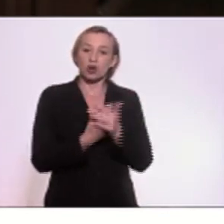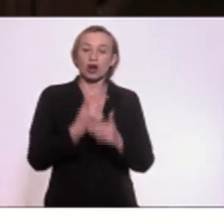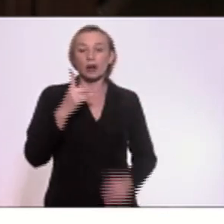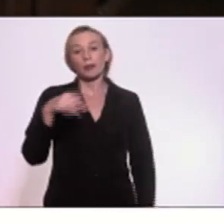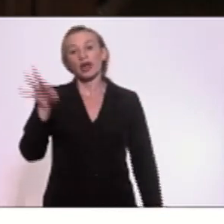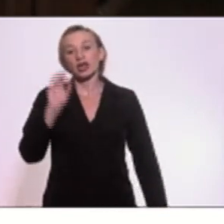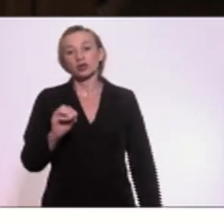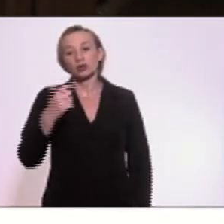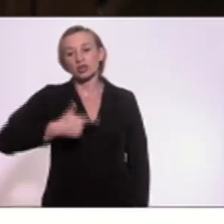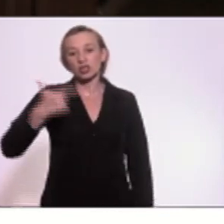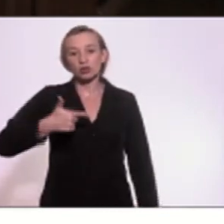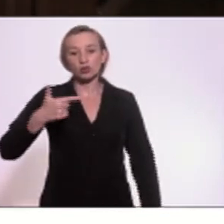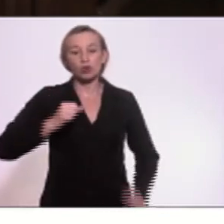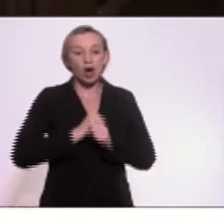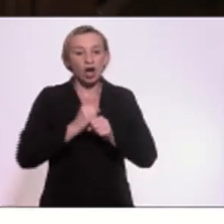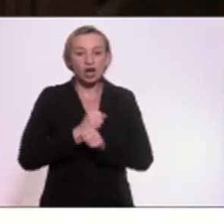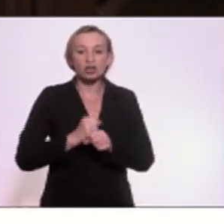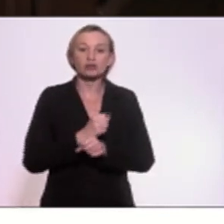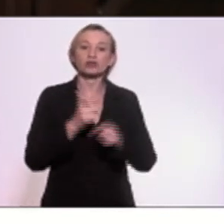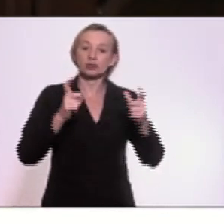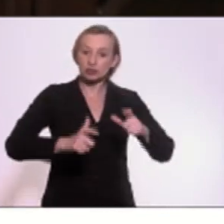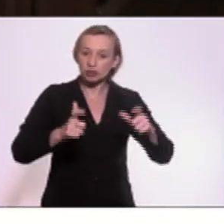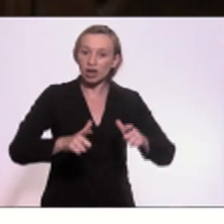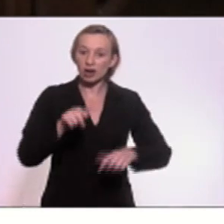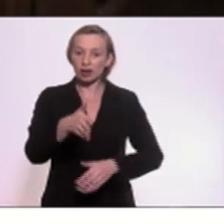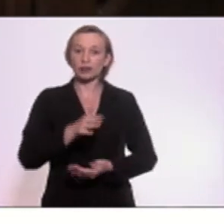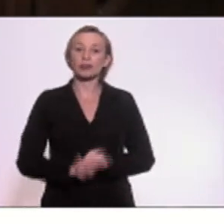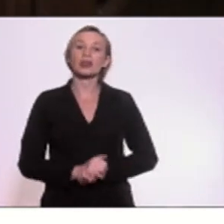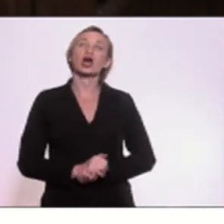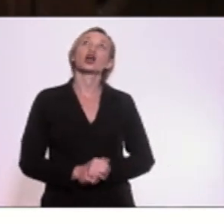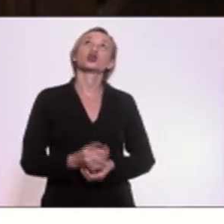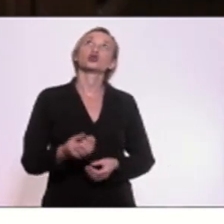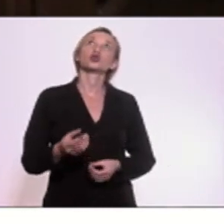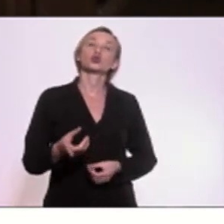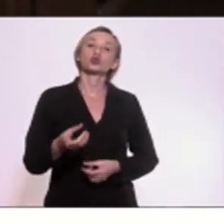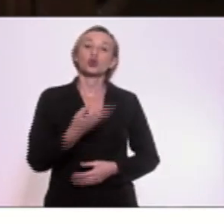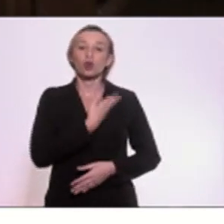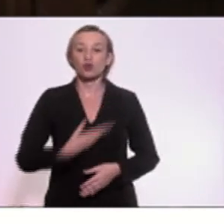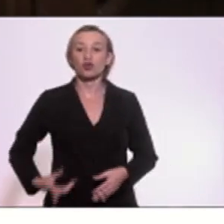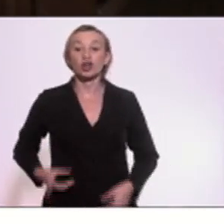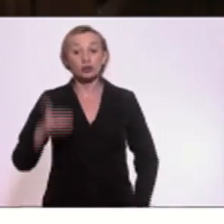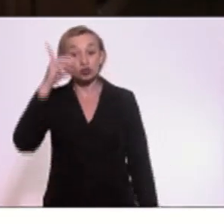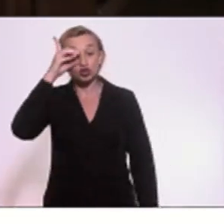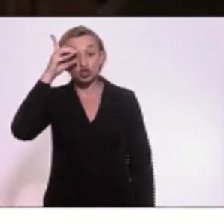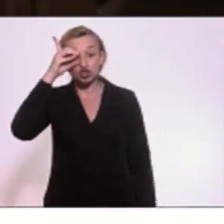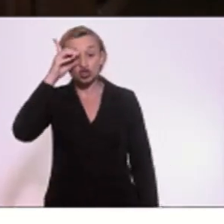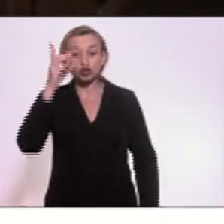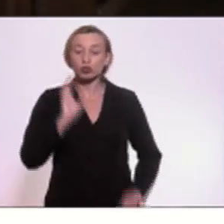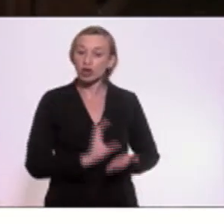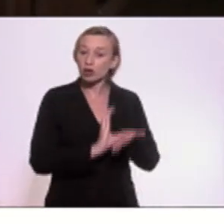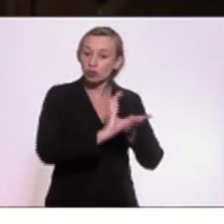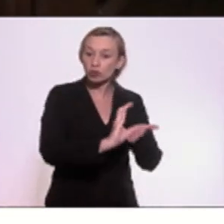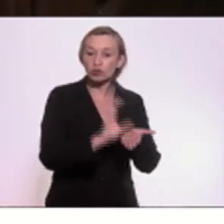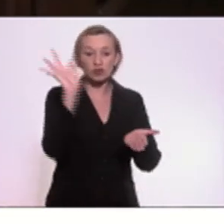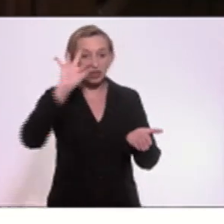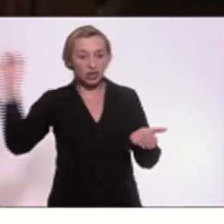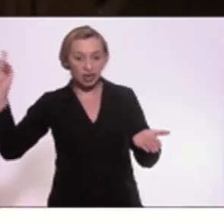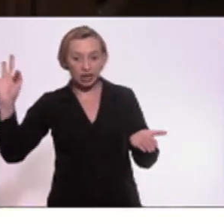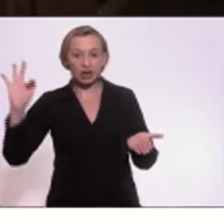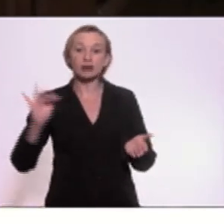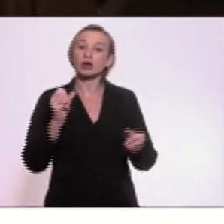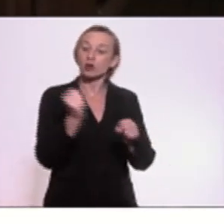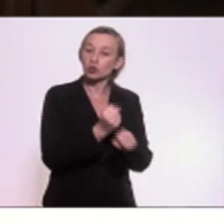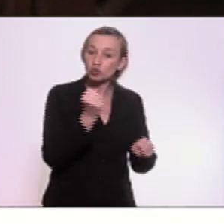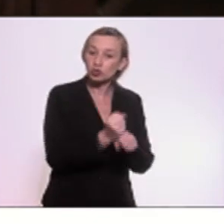anos. Recentemente, no governo Dilma, recursos federais foram destinados para a